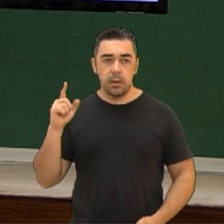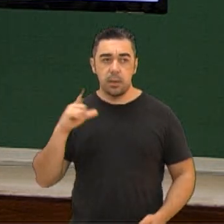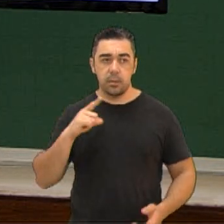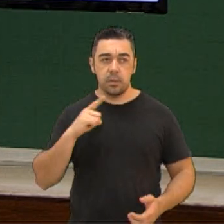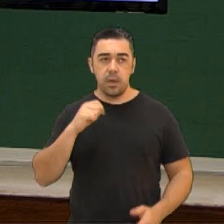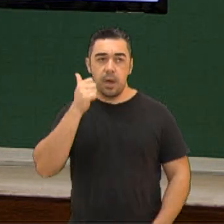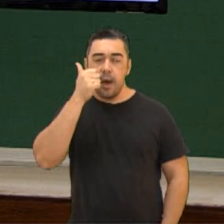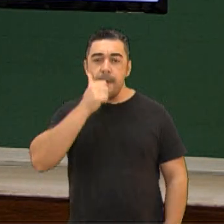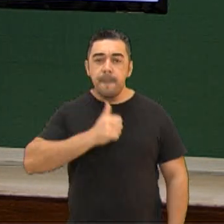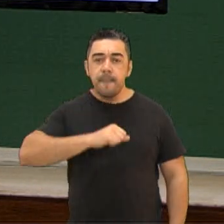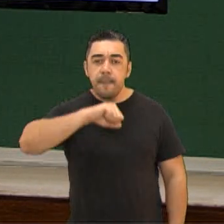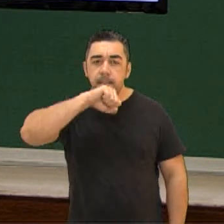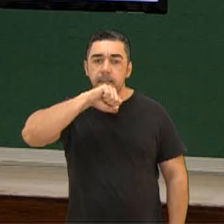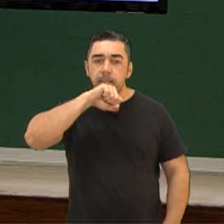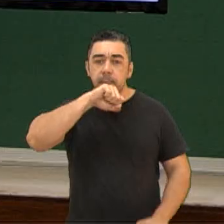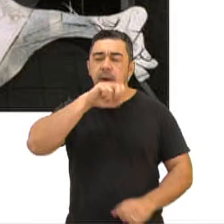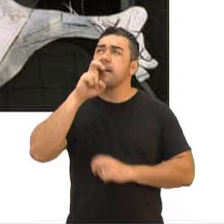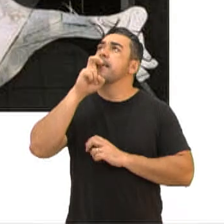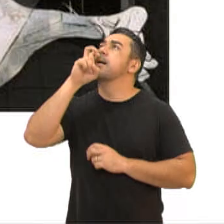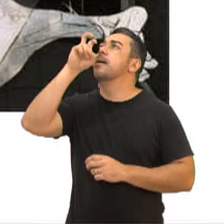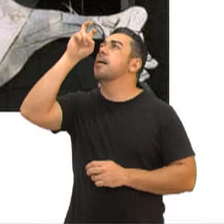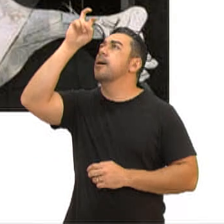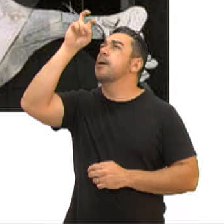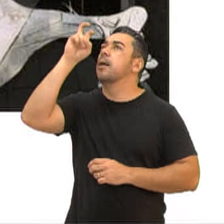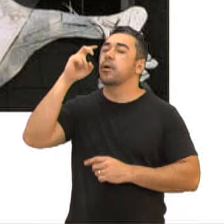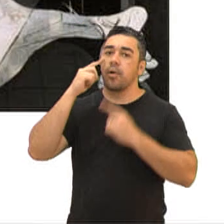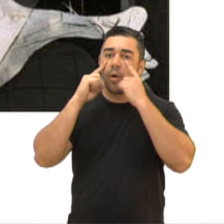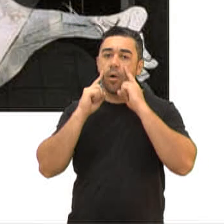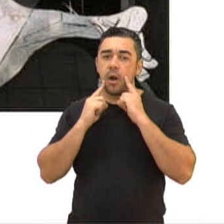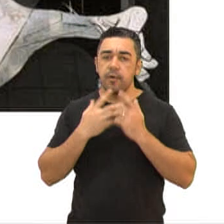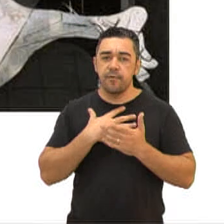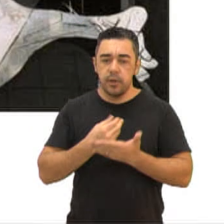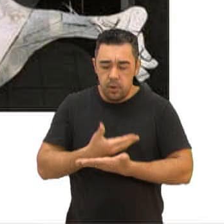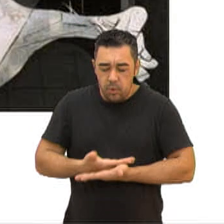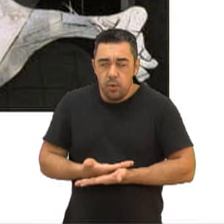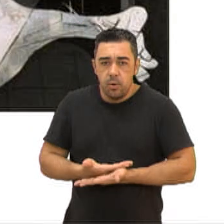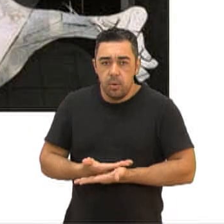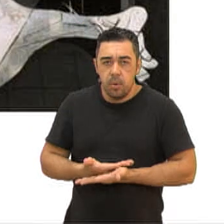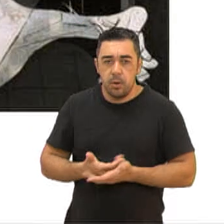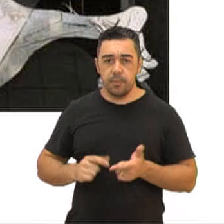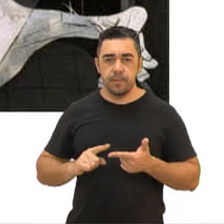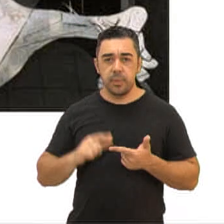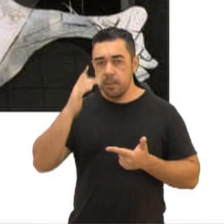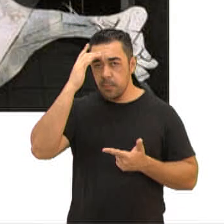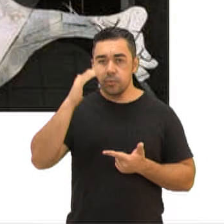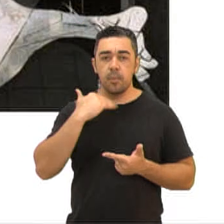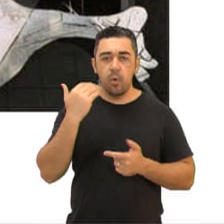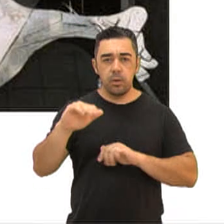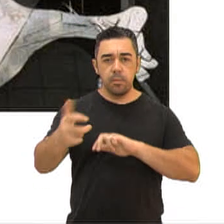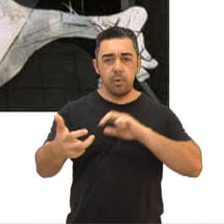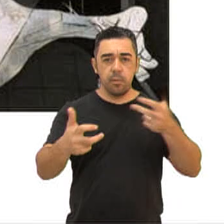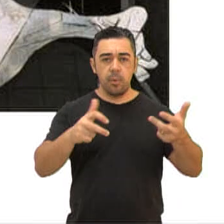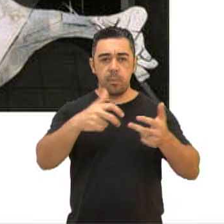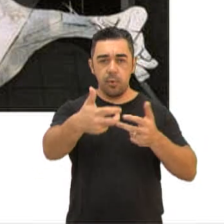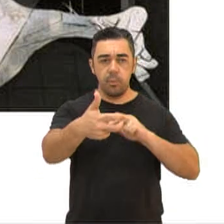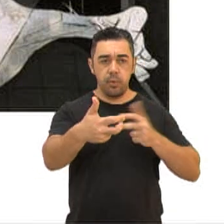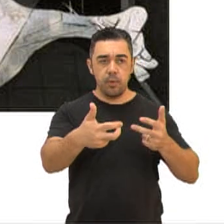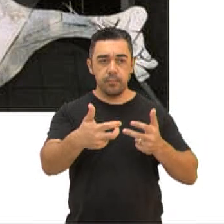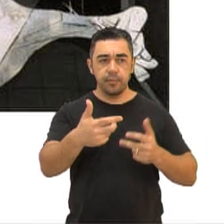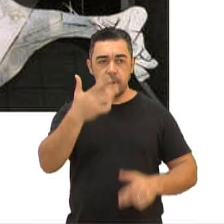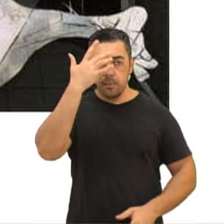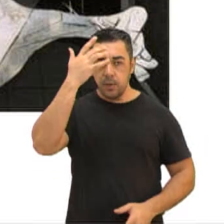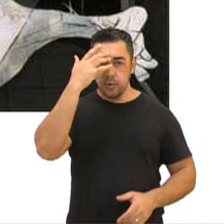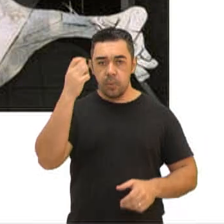uma mãe desesperada gritando e um filho morto no colo, pessoas mortas no chão, até uma pessoa com uma